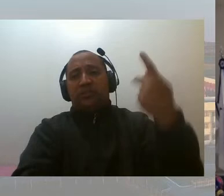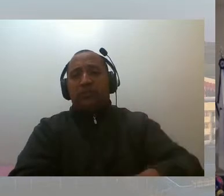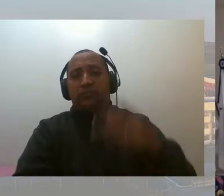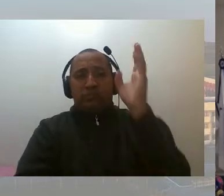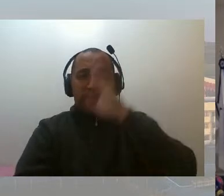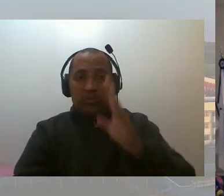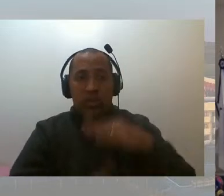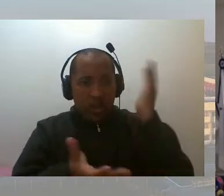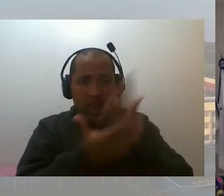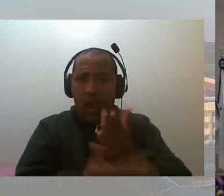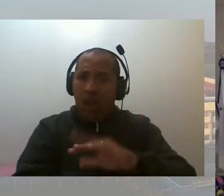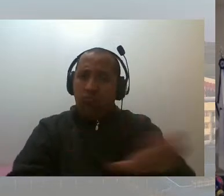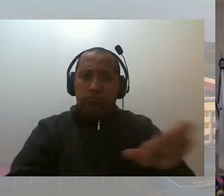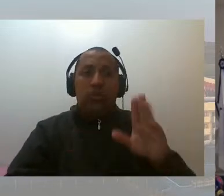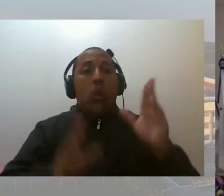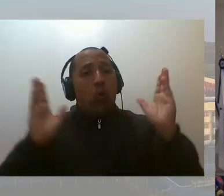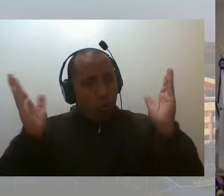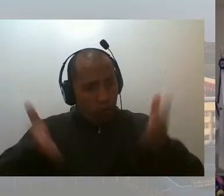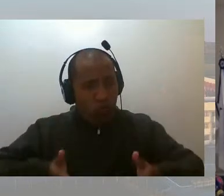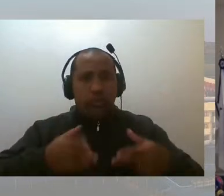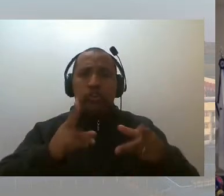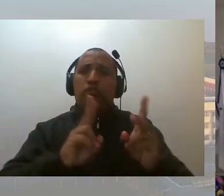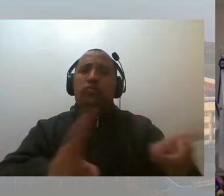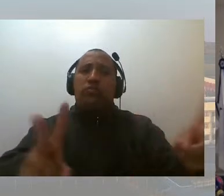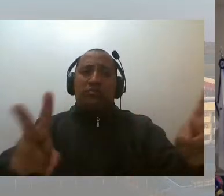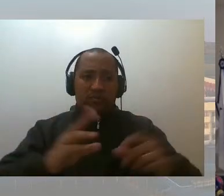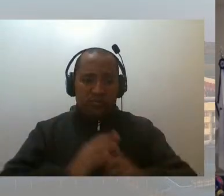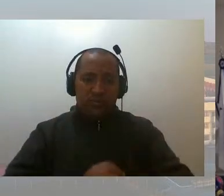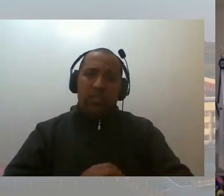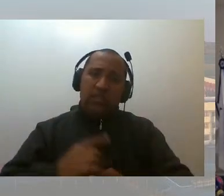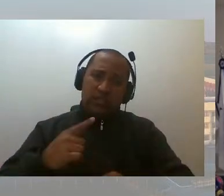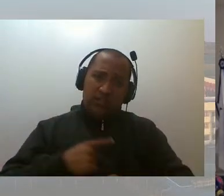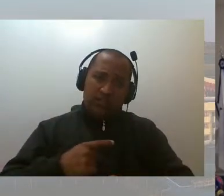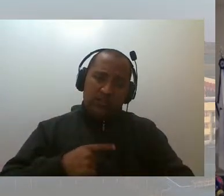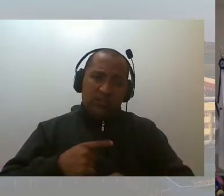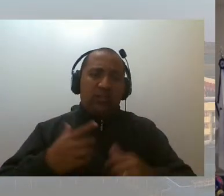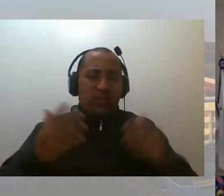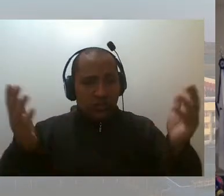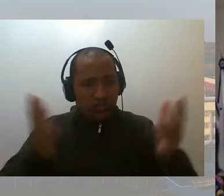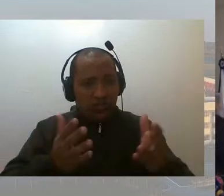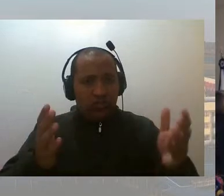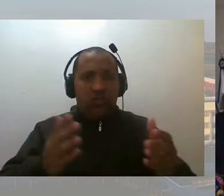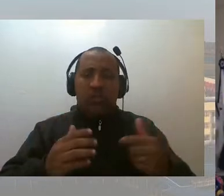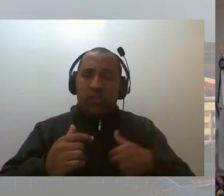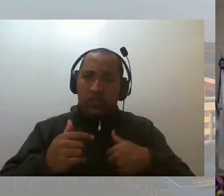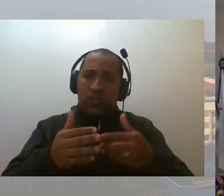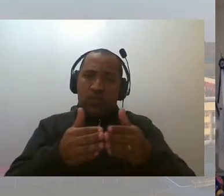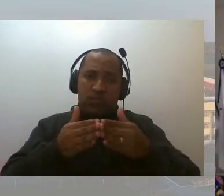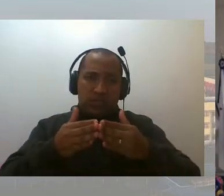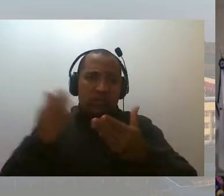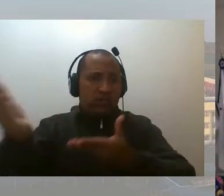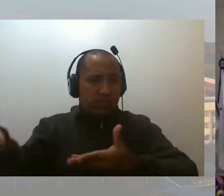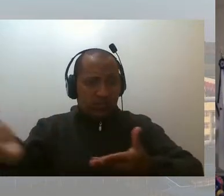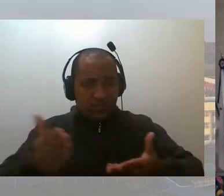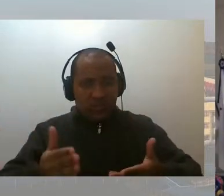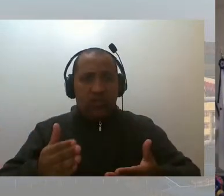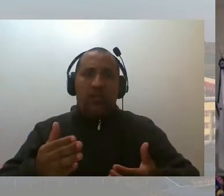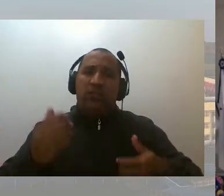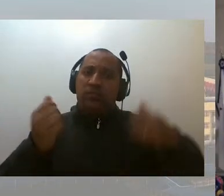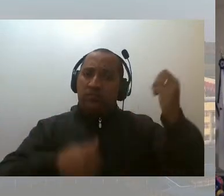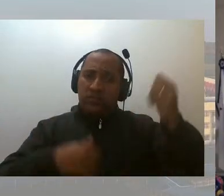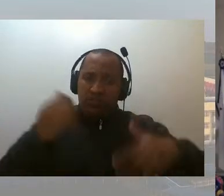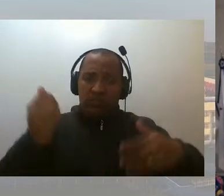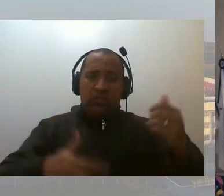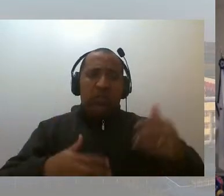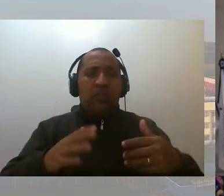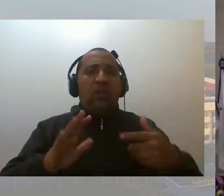acabou, que continua hoje. Né? Por sinal, já quero deixar aqui um convite, eu ia falar nos informes, aproveito que já estou com